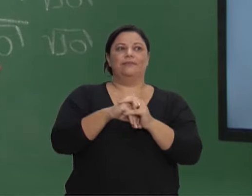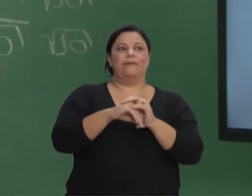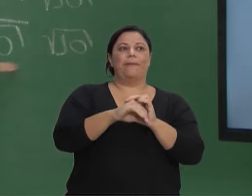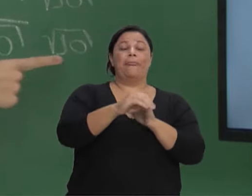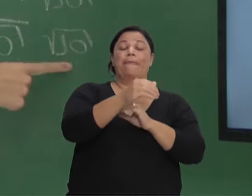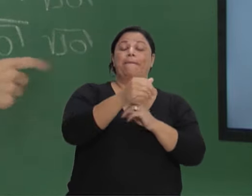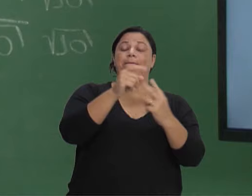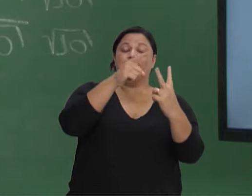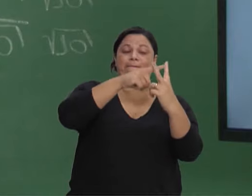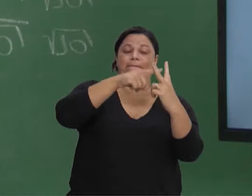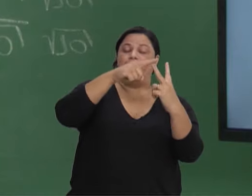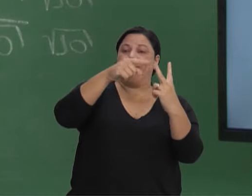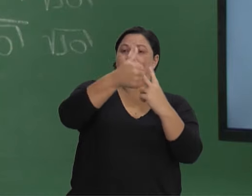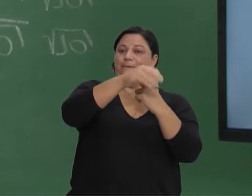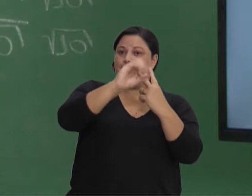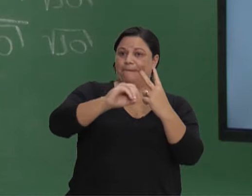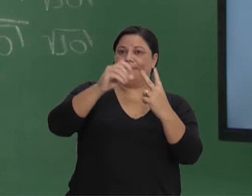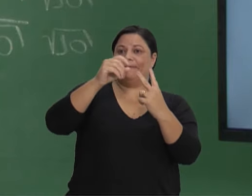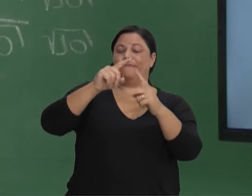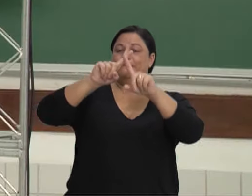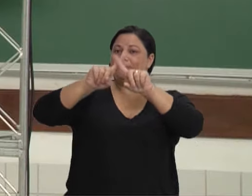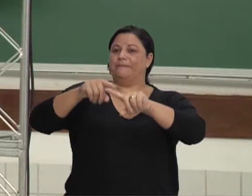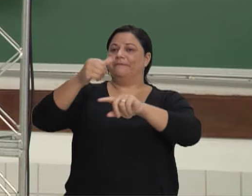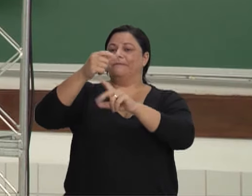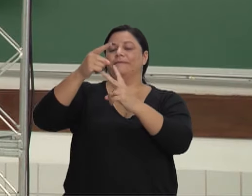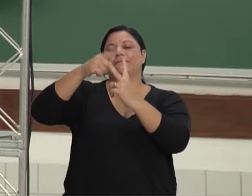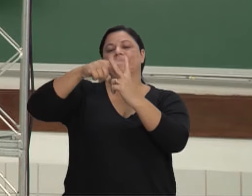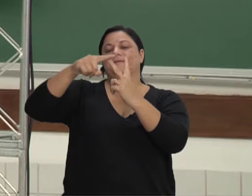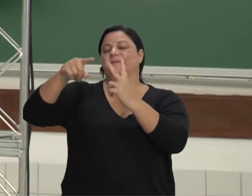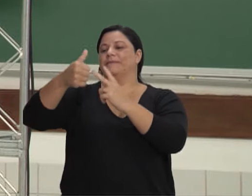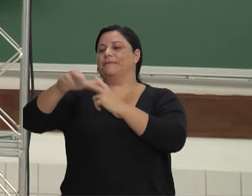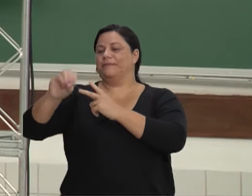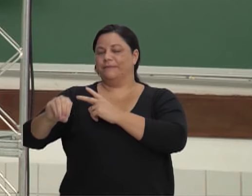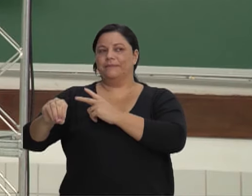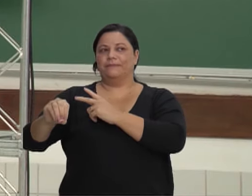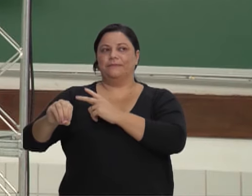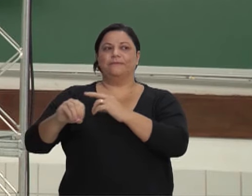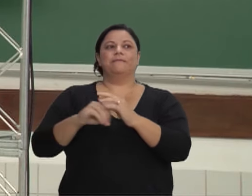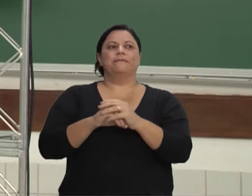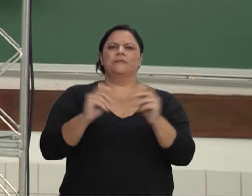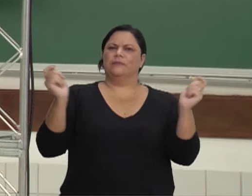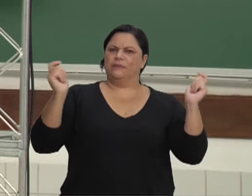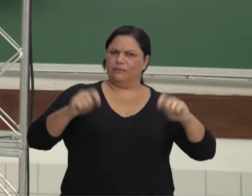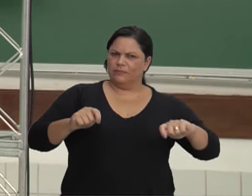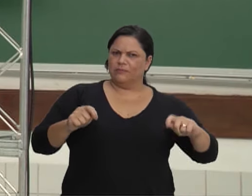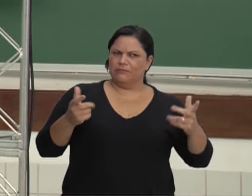10, raiz de 10 vezes raiz de 10, 10. Posso fazer mais alguma coisa?